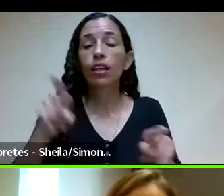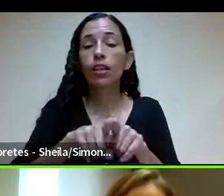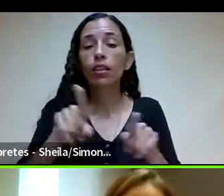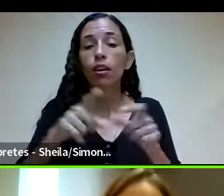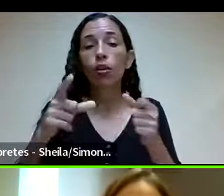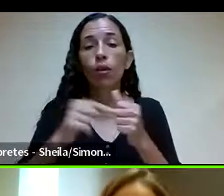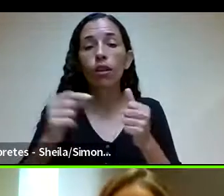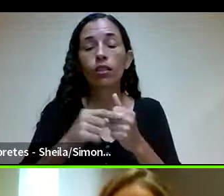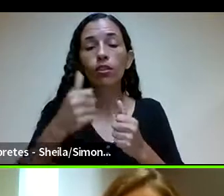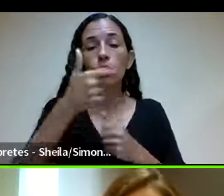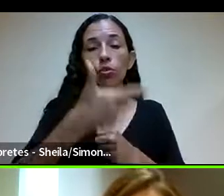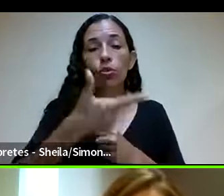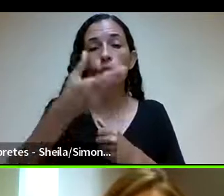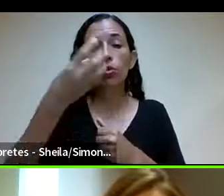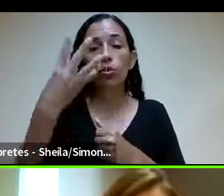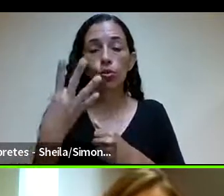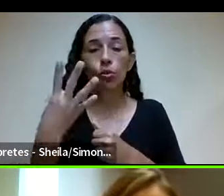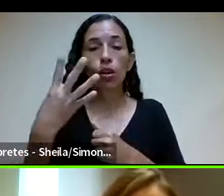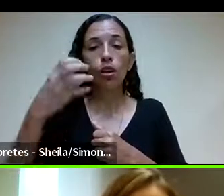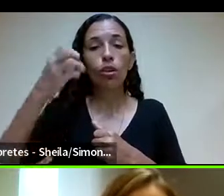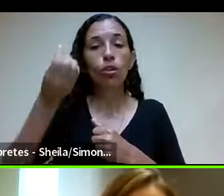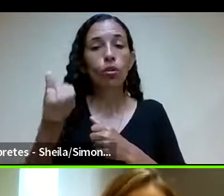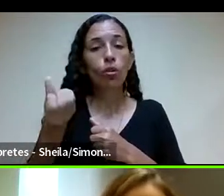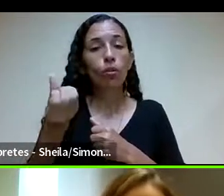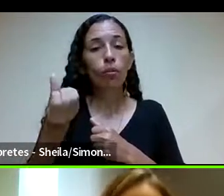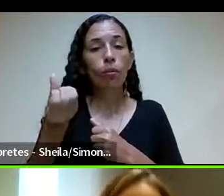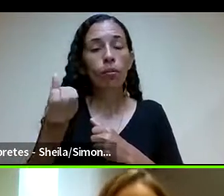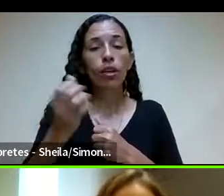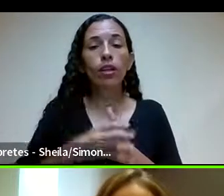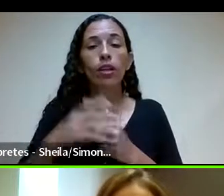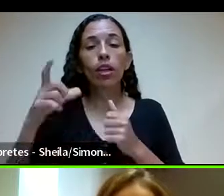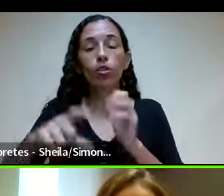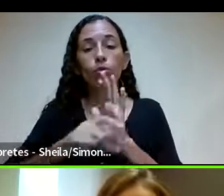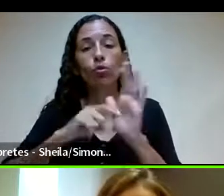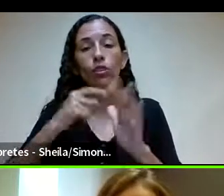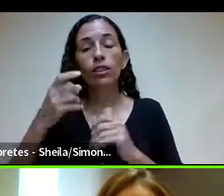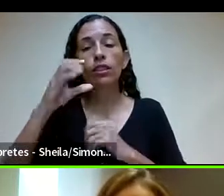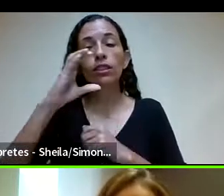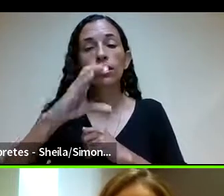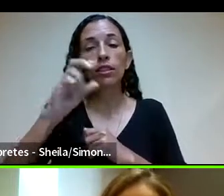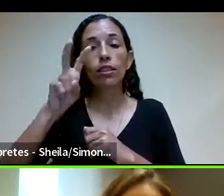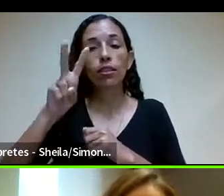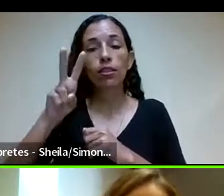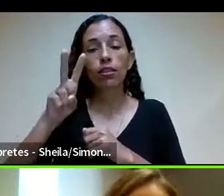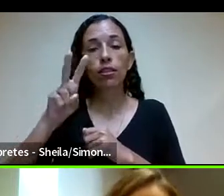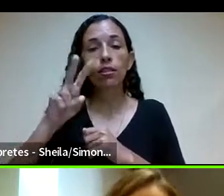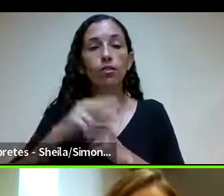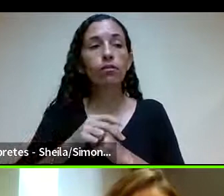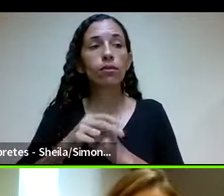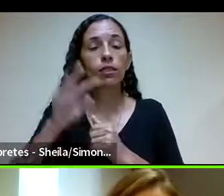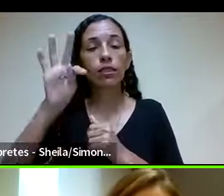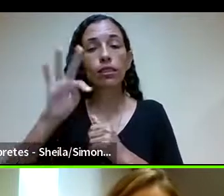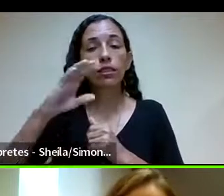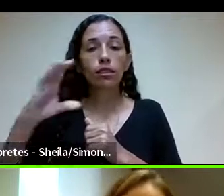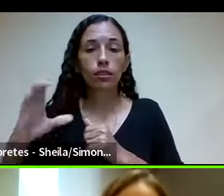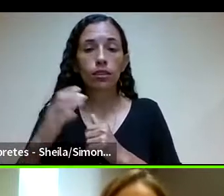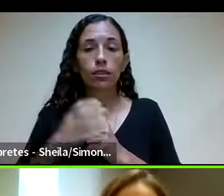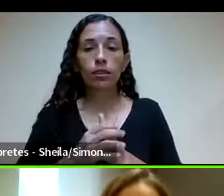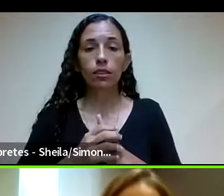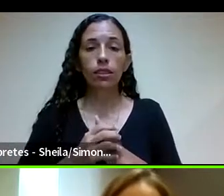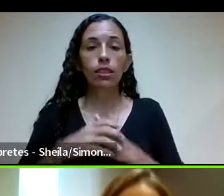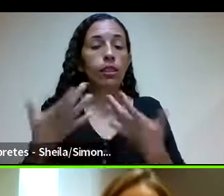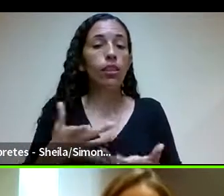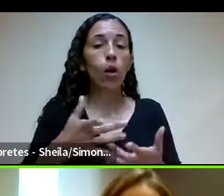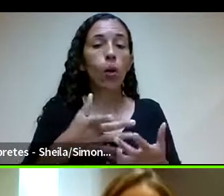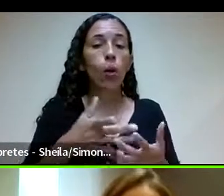246, inciso 5º do CPC, não se aplica às empresas de pequeno porte, ou seja, ela não seria obrigada a